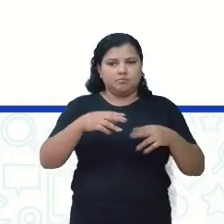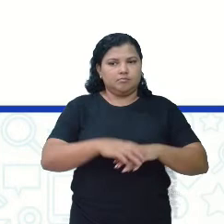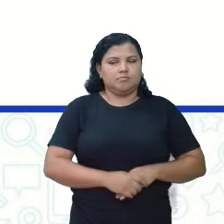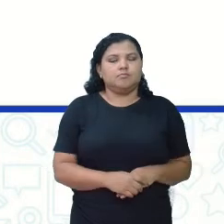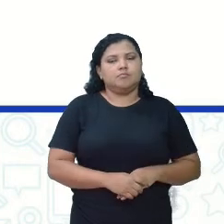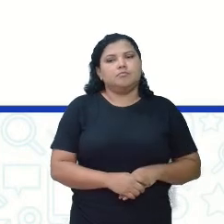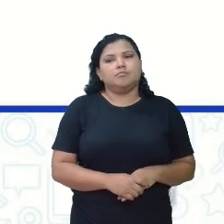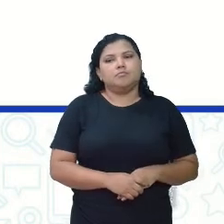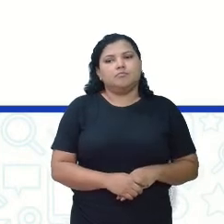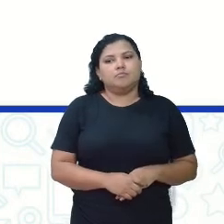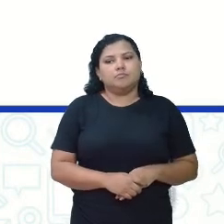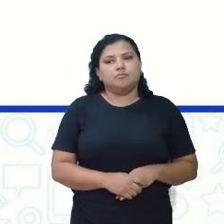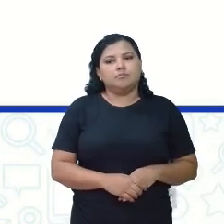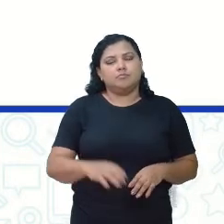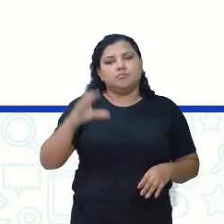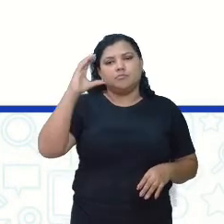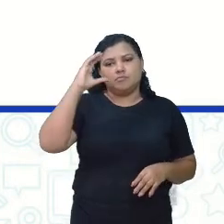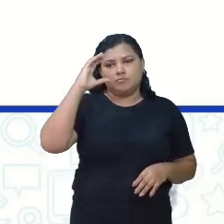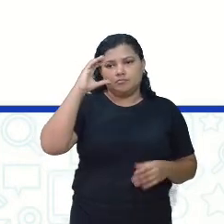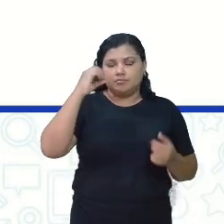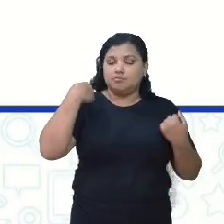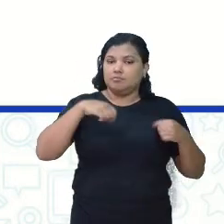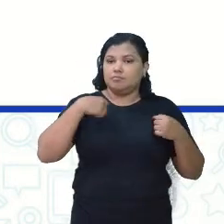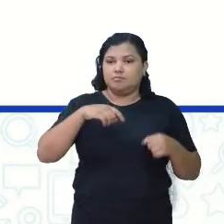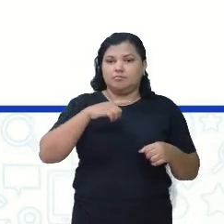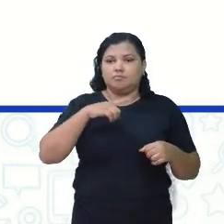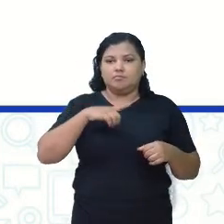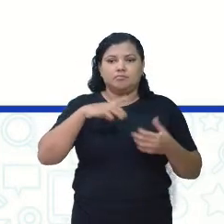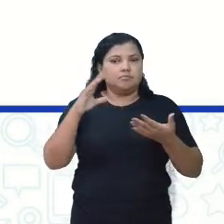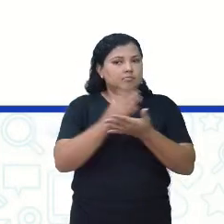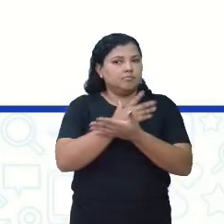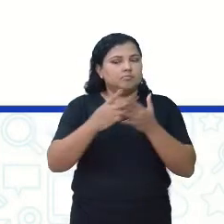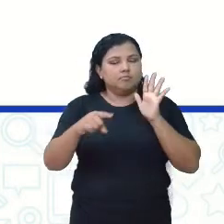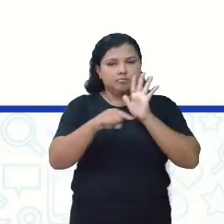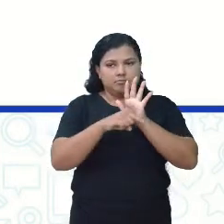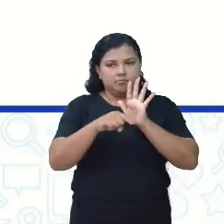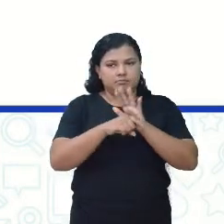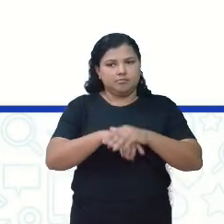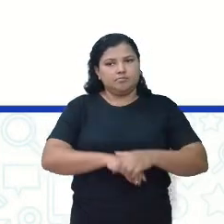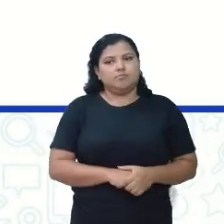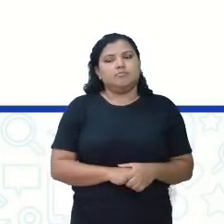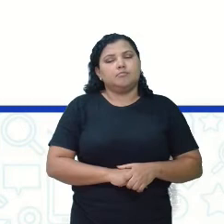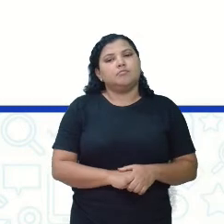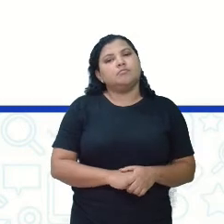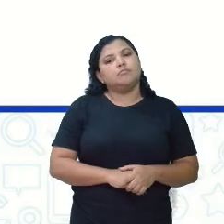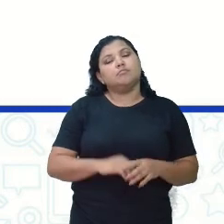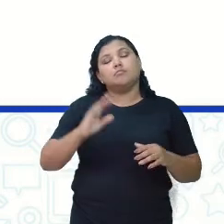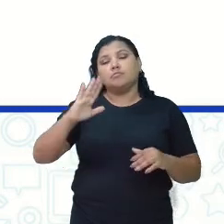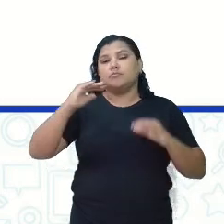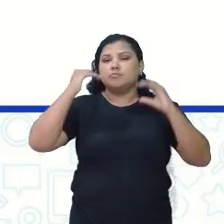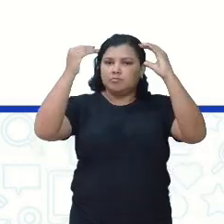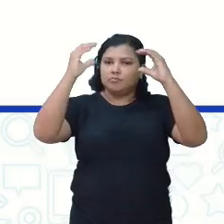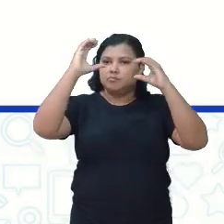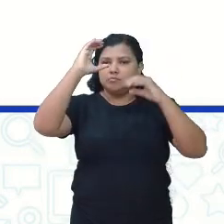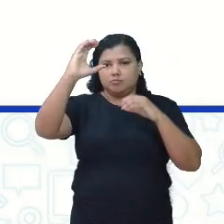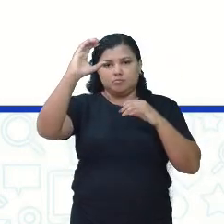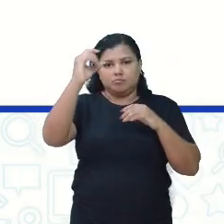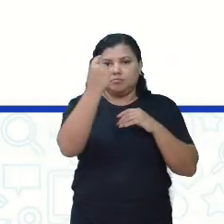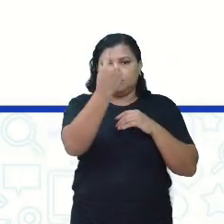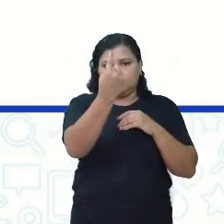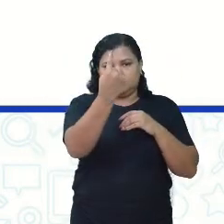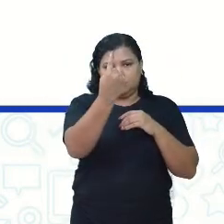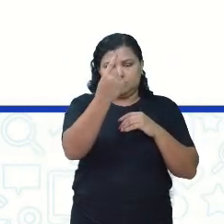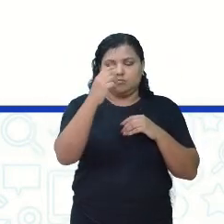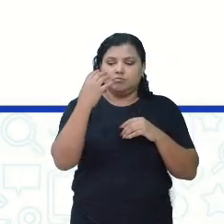dois são positivos, tá bom? Tem que ter aí algum negativo, certo? No C também, ó, tem o